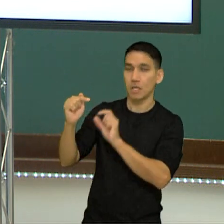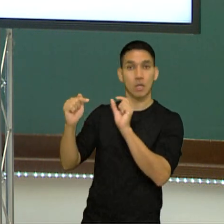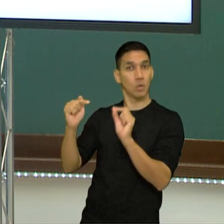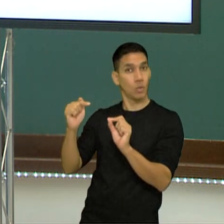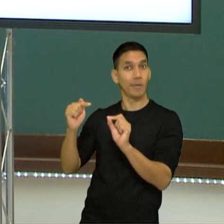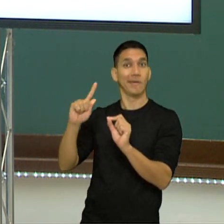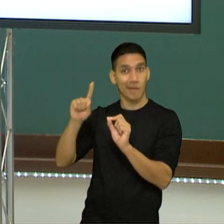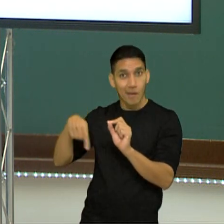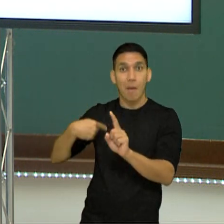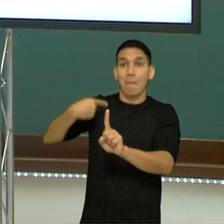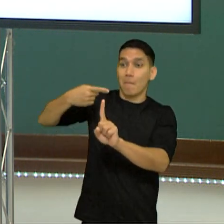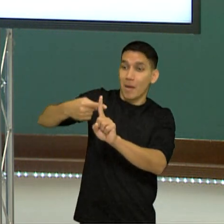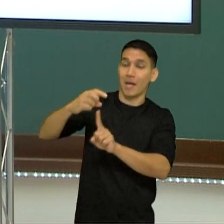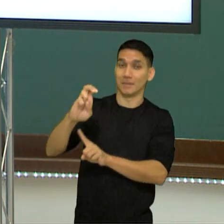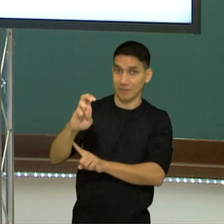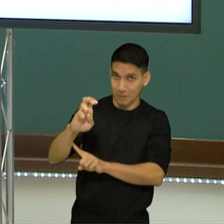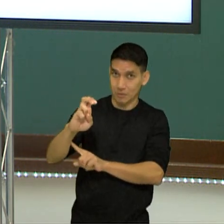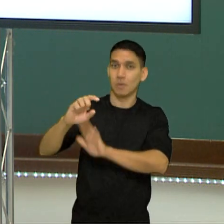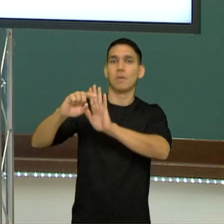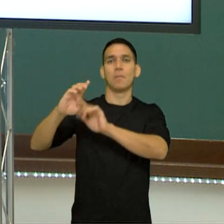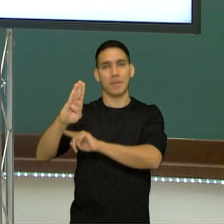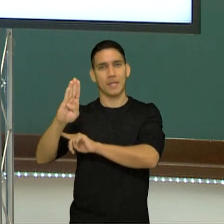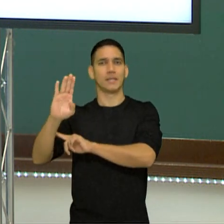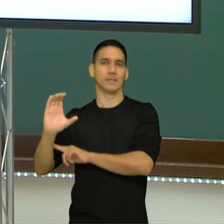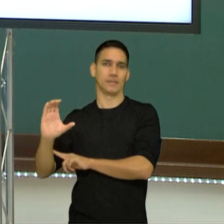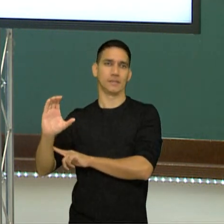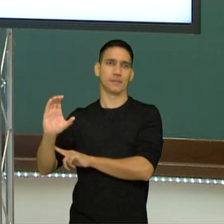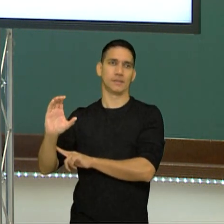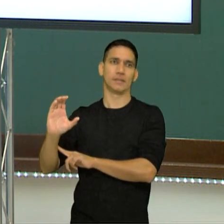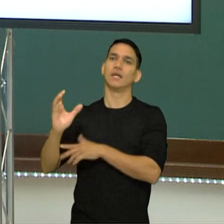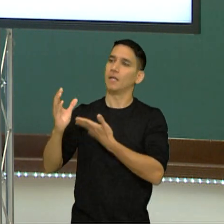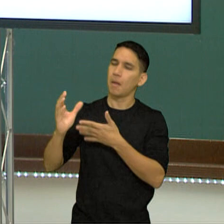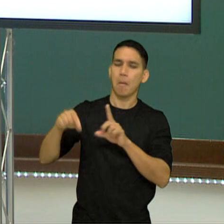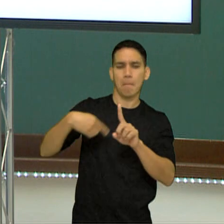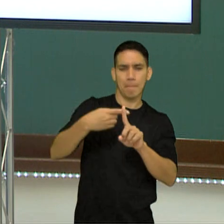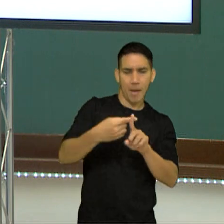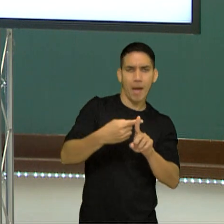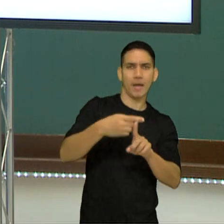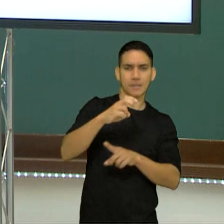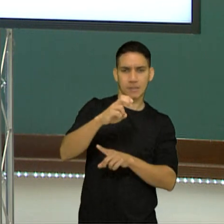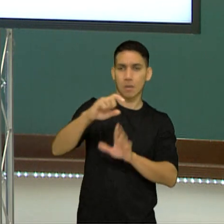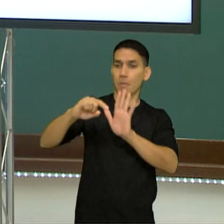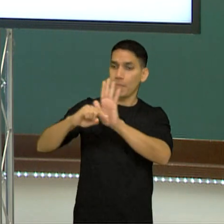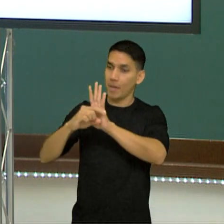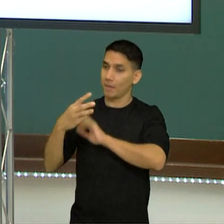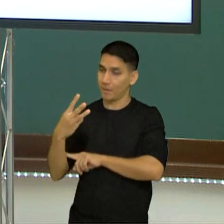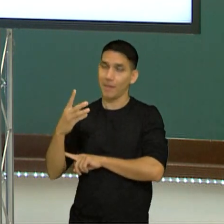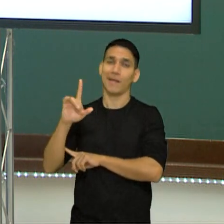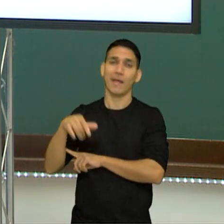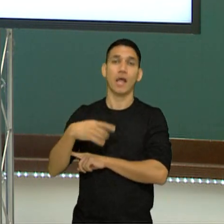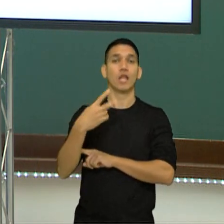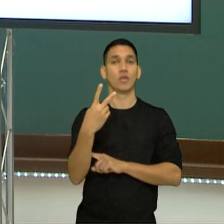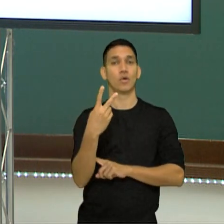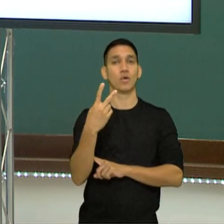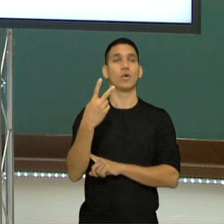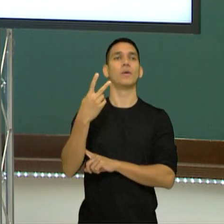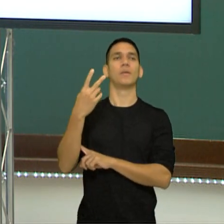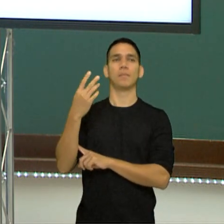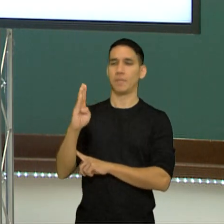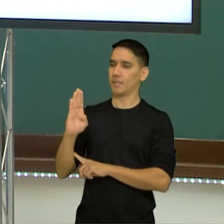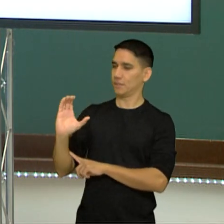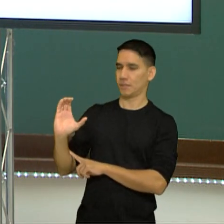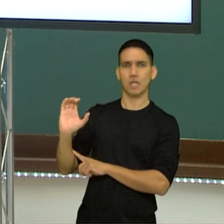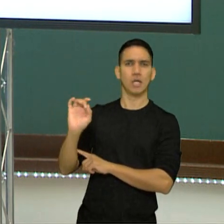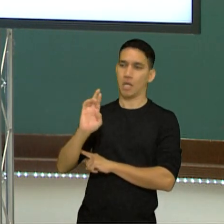horas é mais cinco b c e mais cinco menos três da dois ver se então nosso resultado